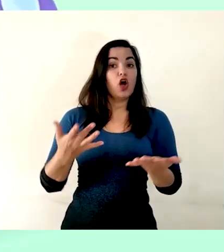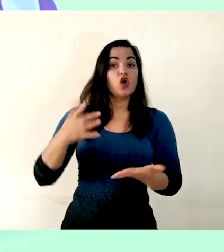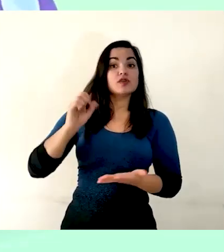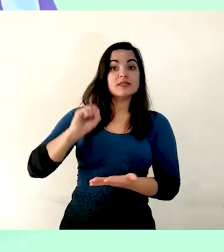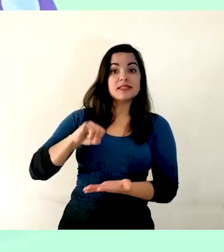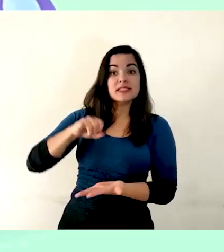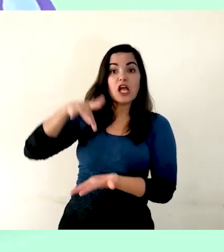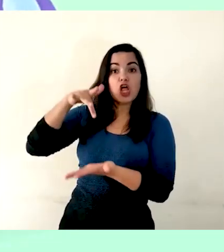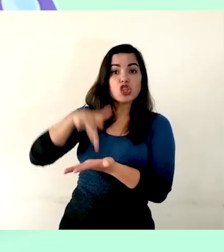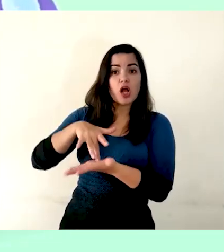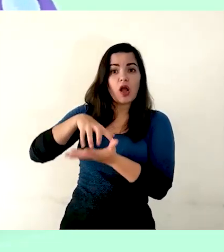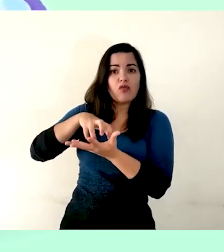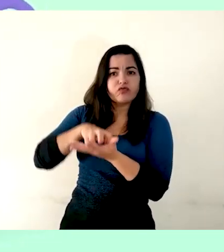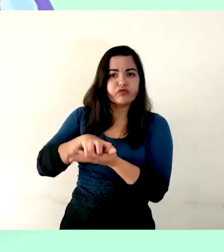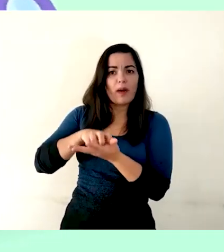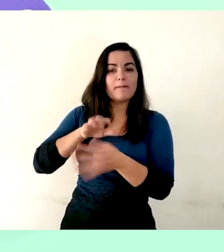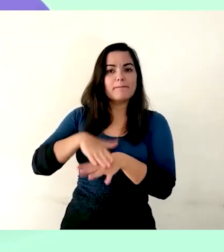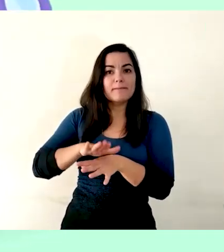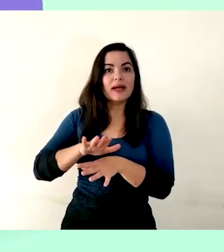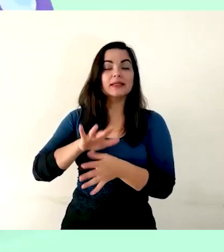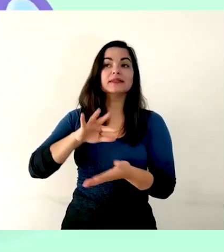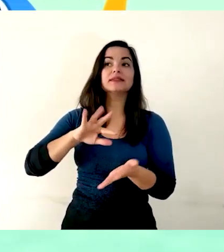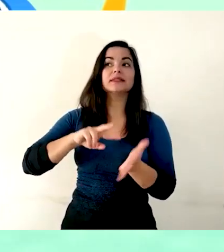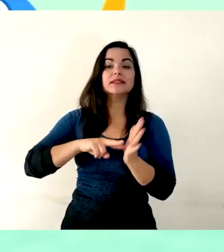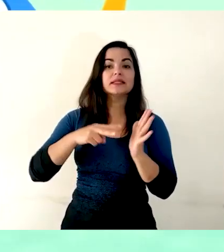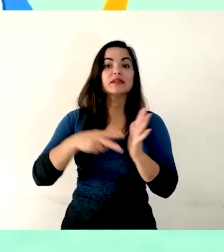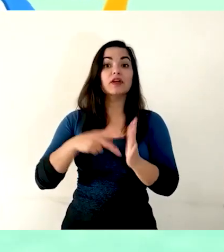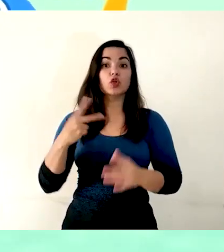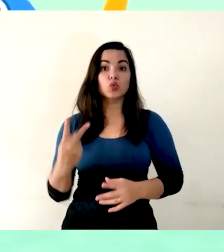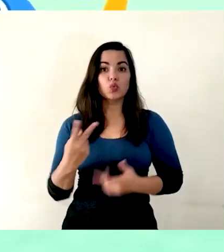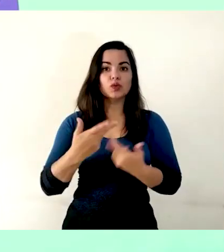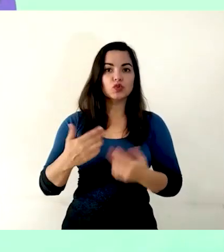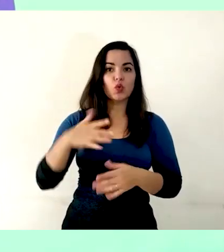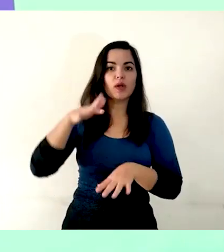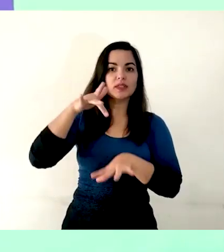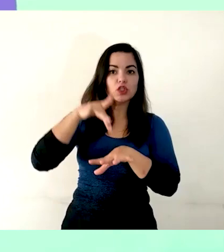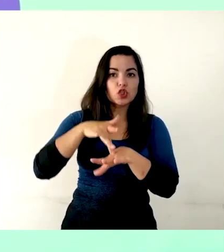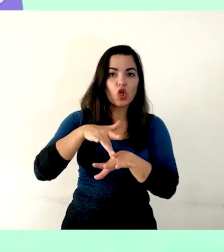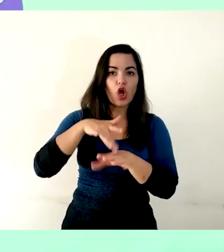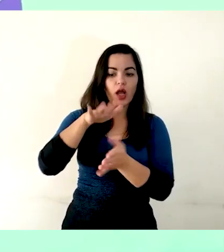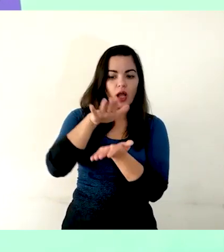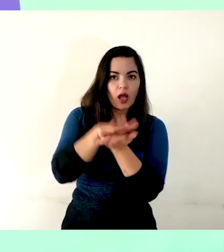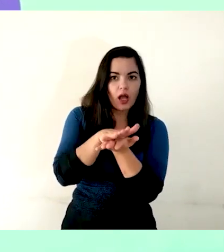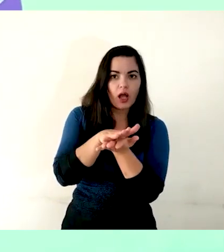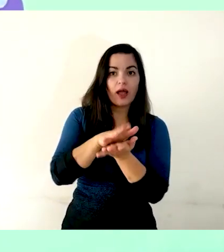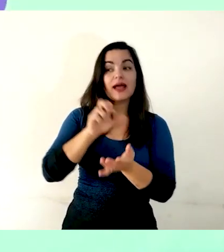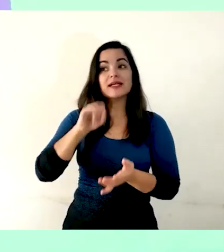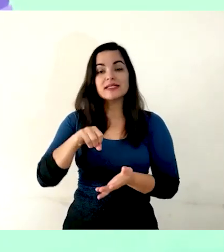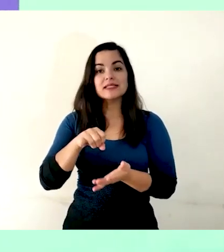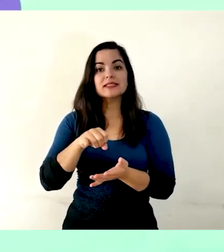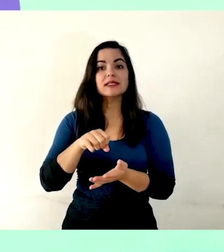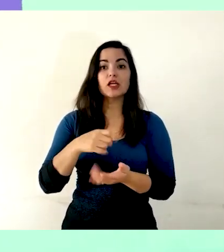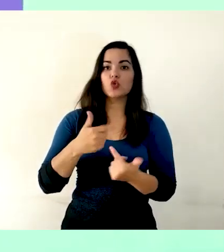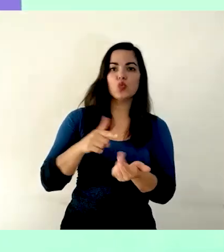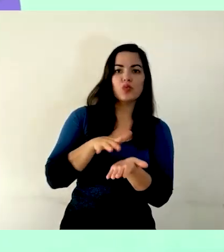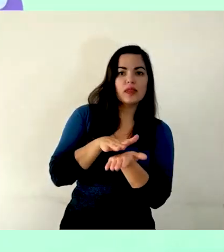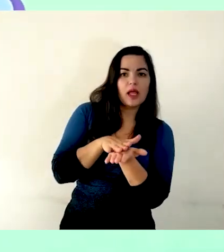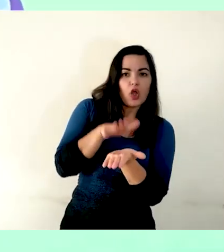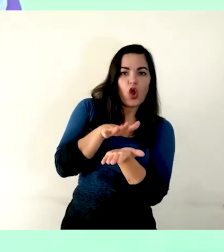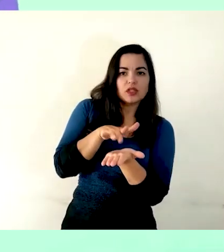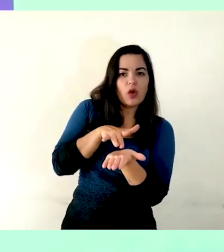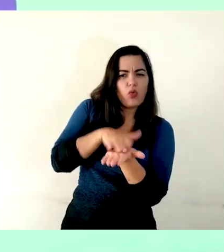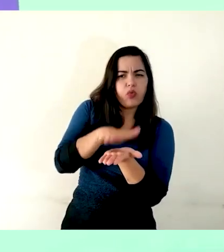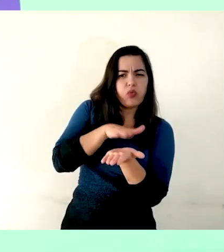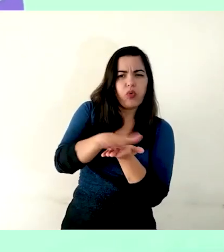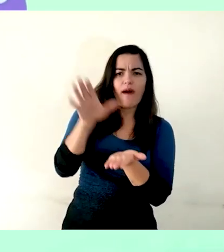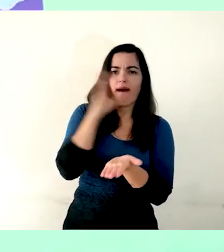Então o atrito acontece quando duas coisas se esfregam. É isso aí. Então quando tem menos atrito, as coisas se movem rápido.